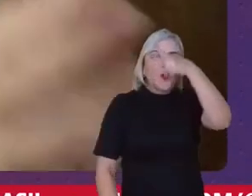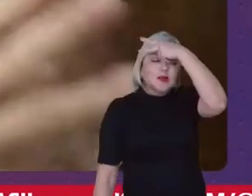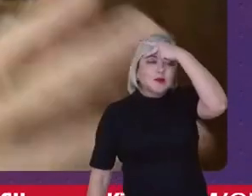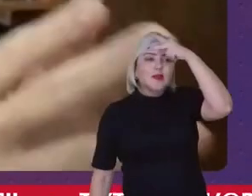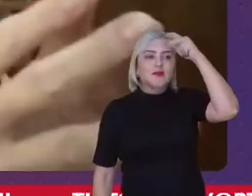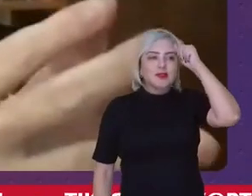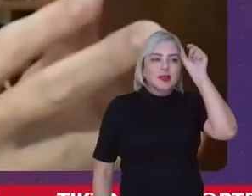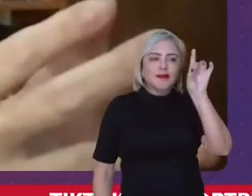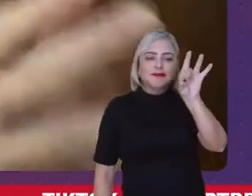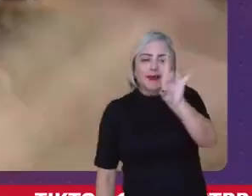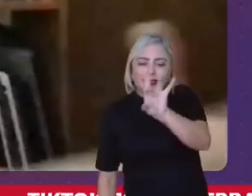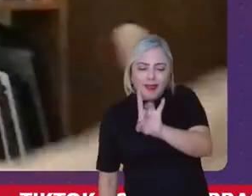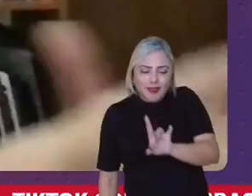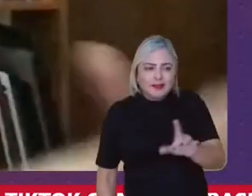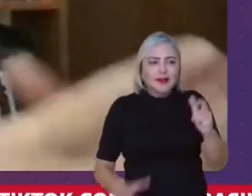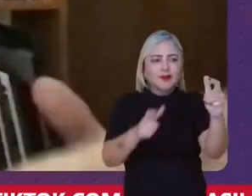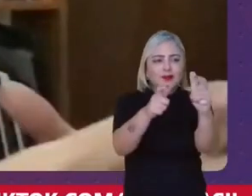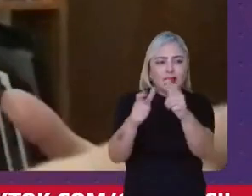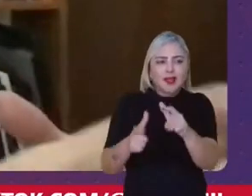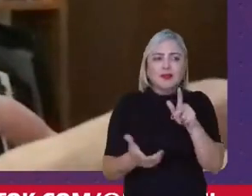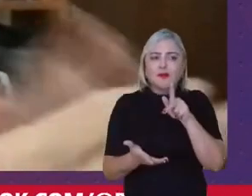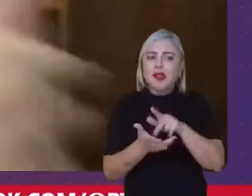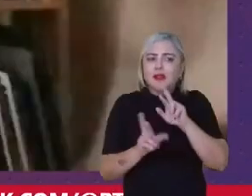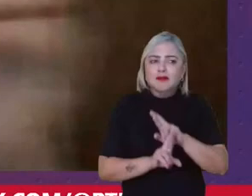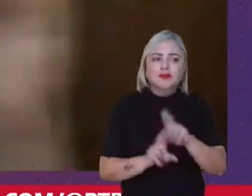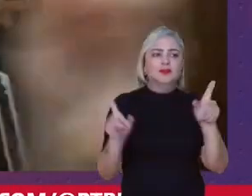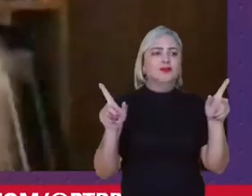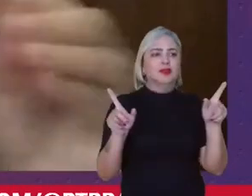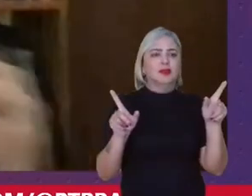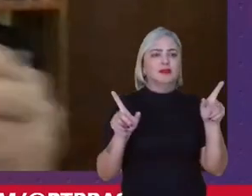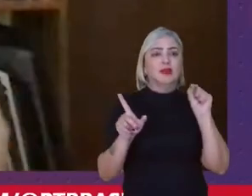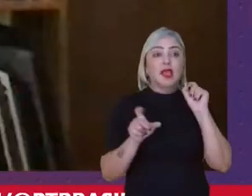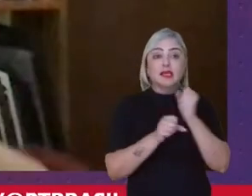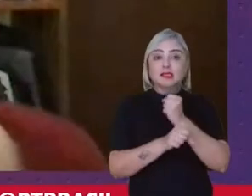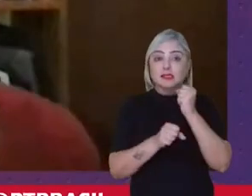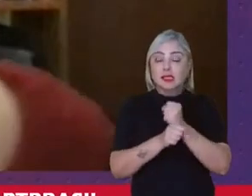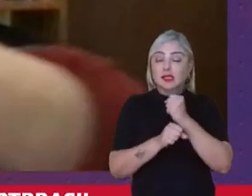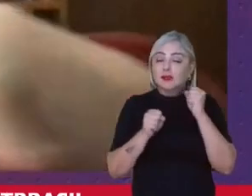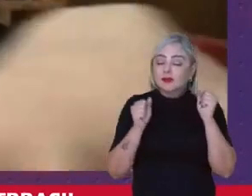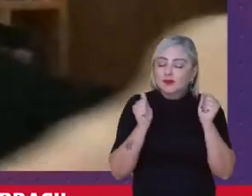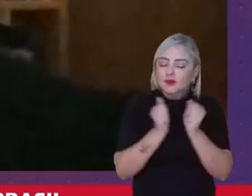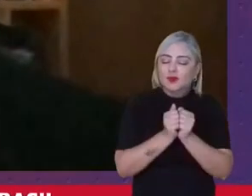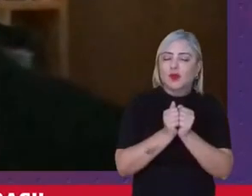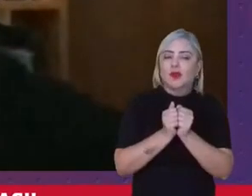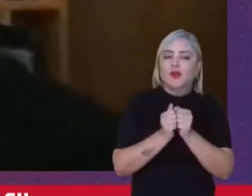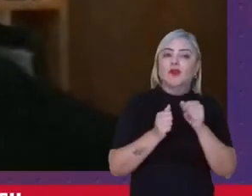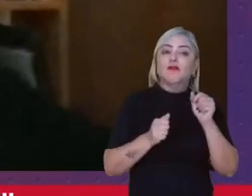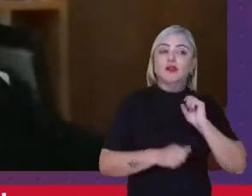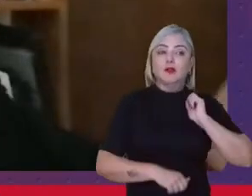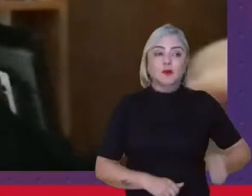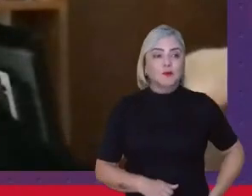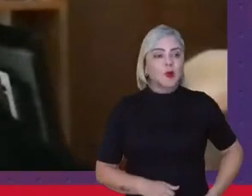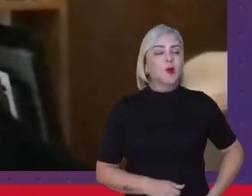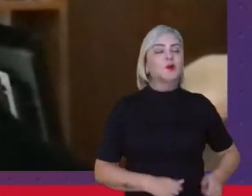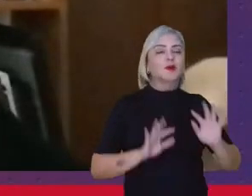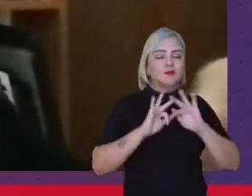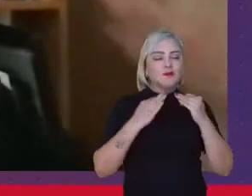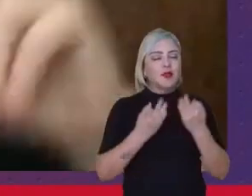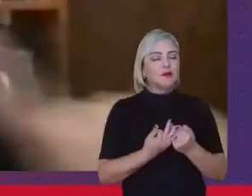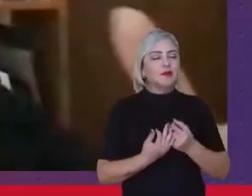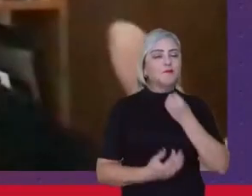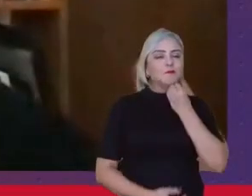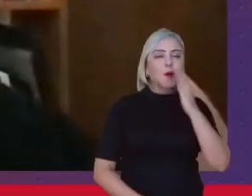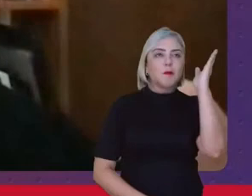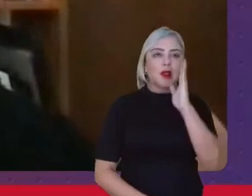prefeituras. Cada lugar tem uma realidade diferente. Essa construção conjunta fez com que o Bolsa Família funcionasse no Brasil